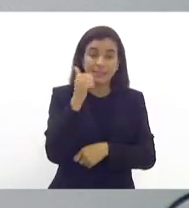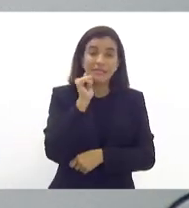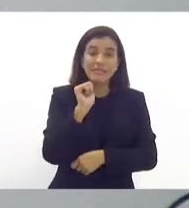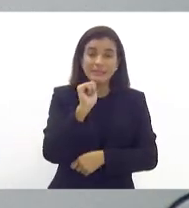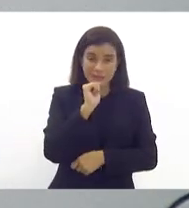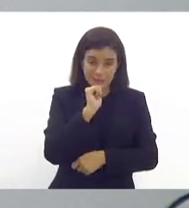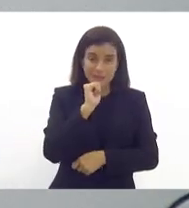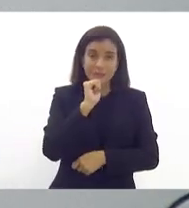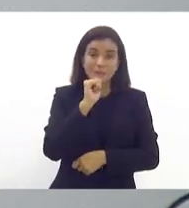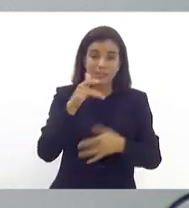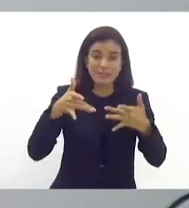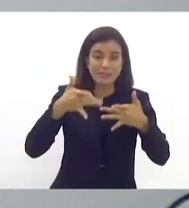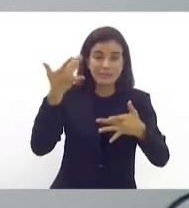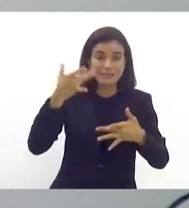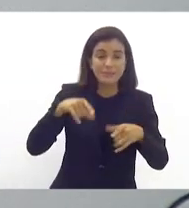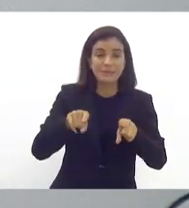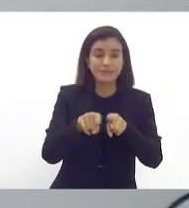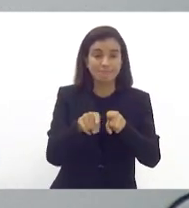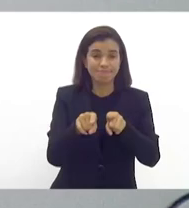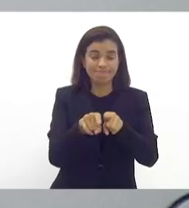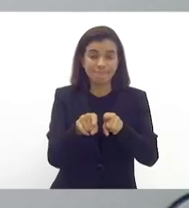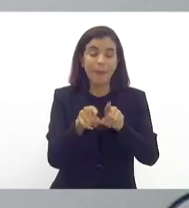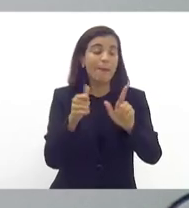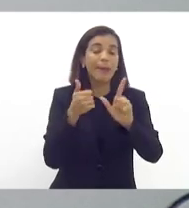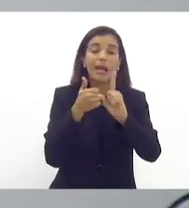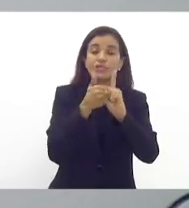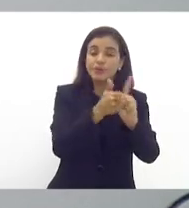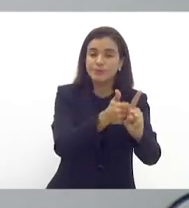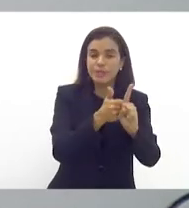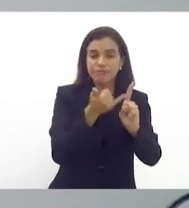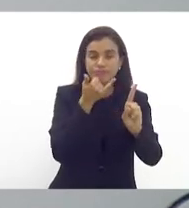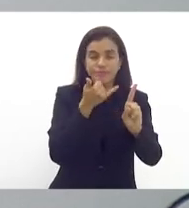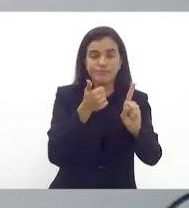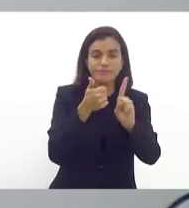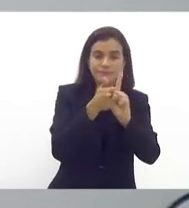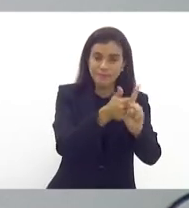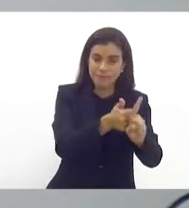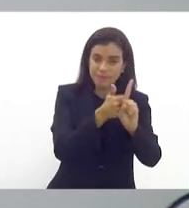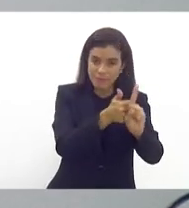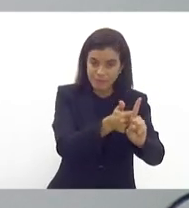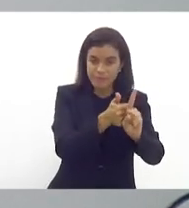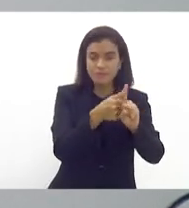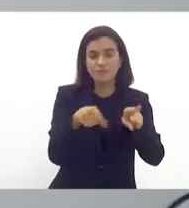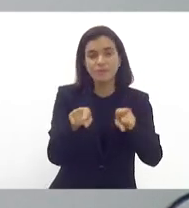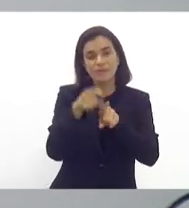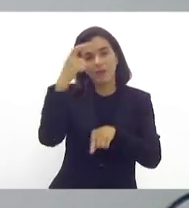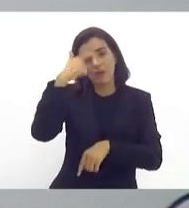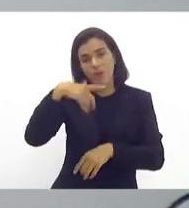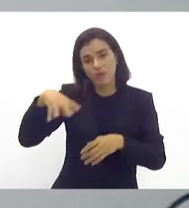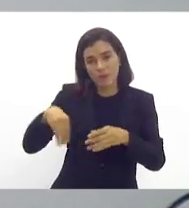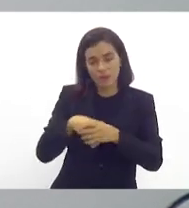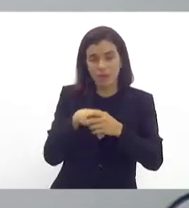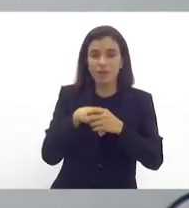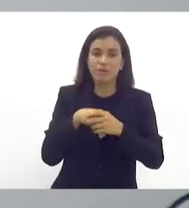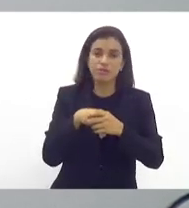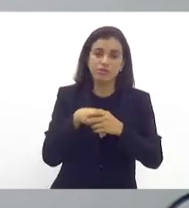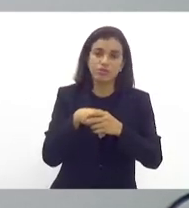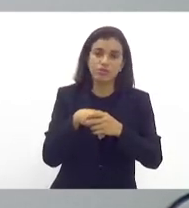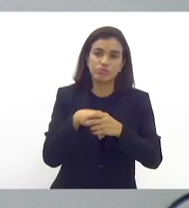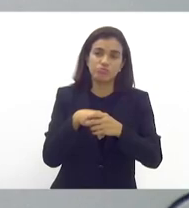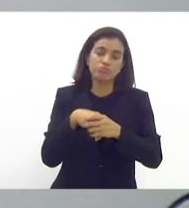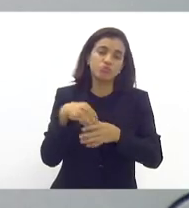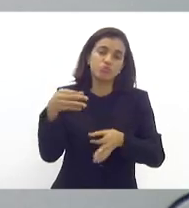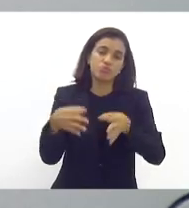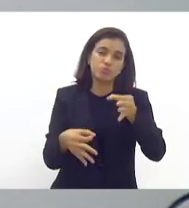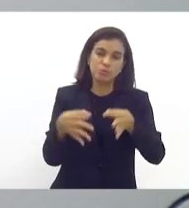atípicas essa angústia e confesso que como integrante do Poder Judiciário eh